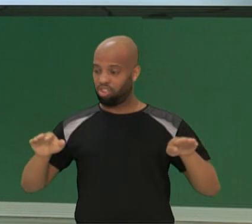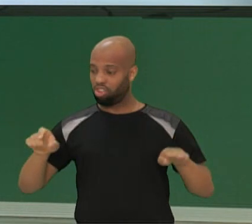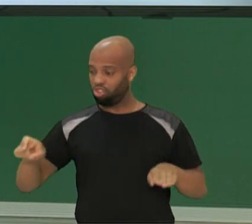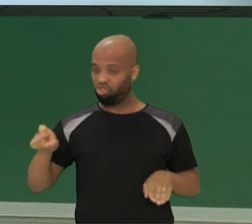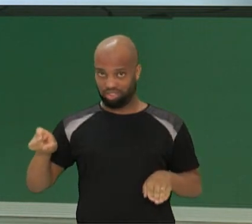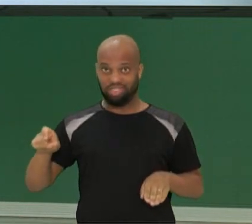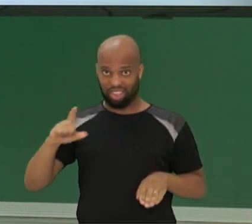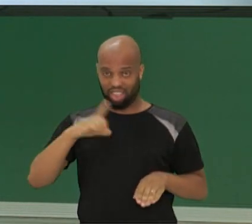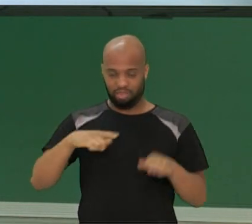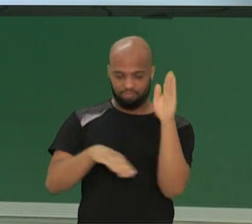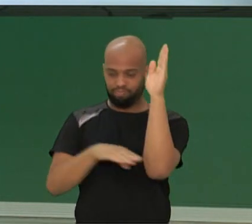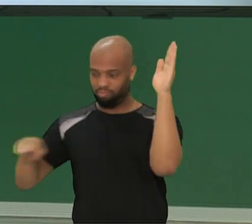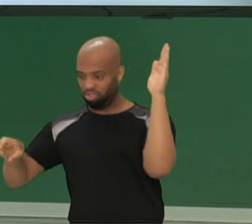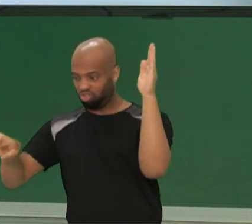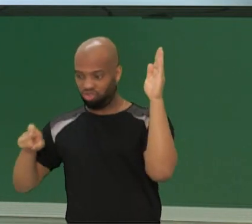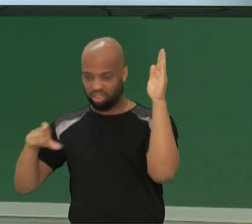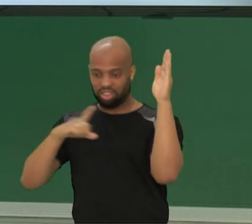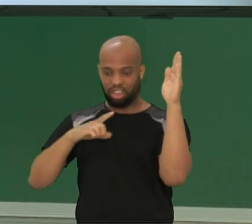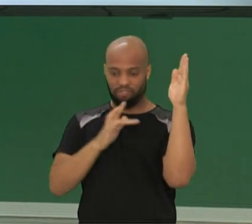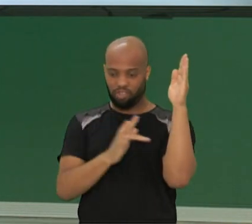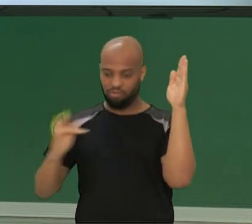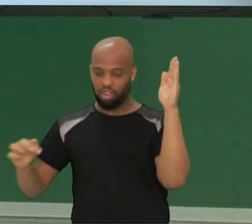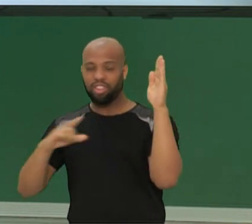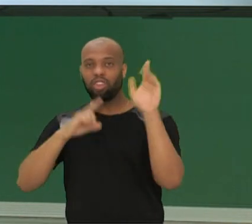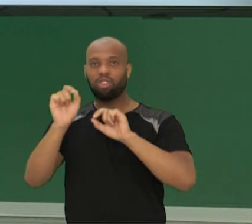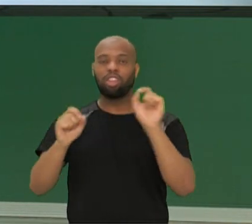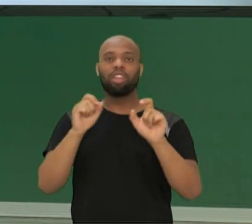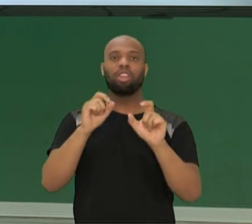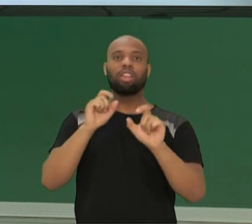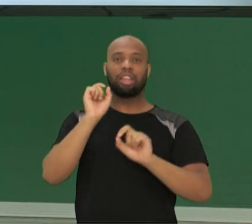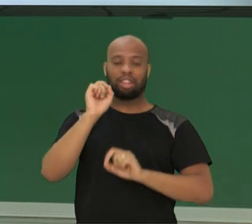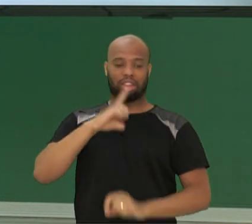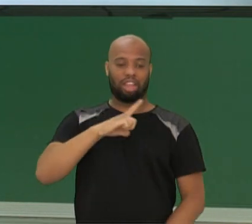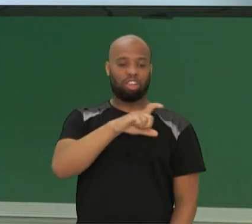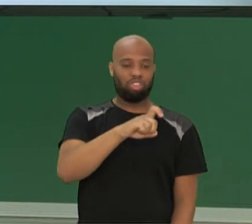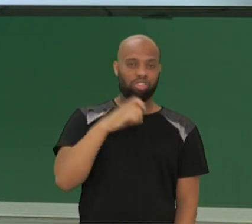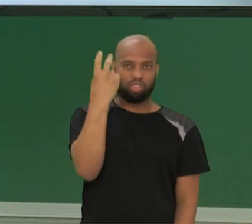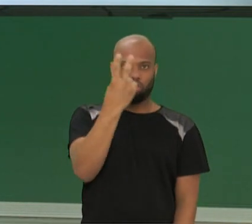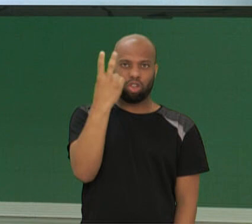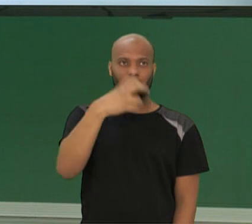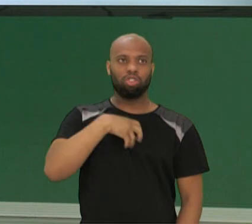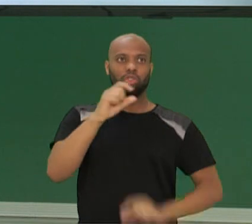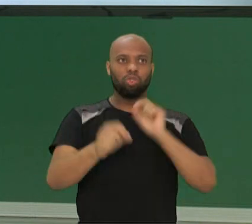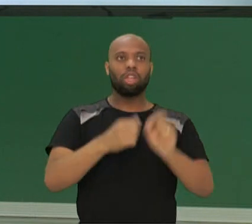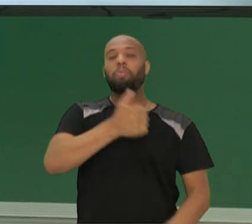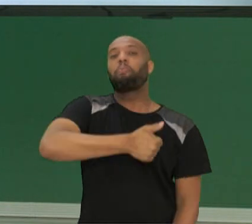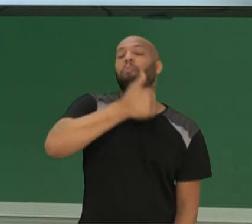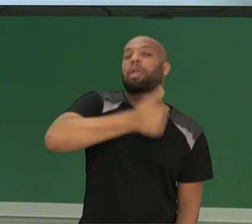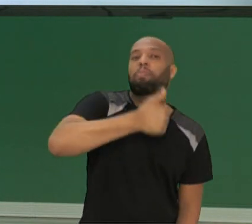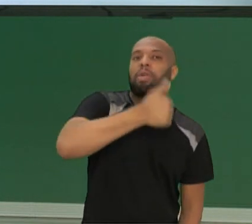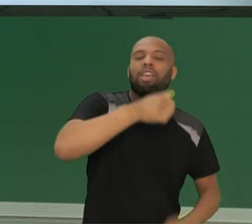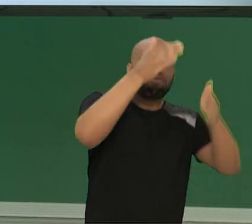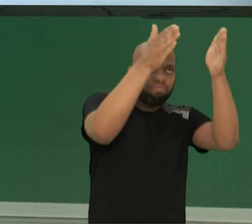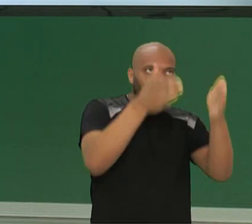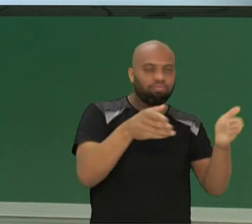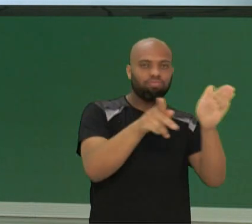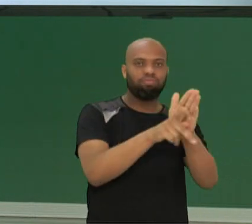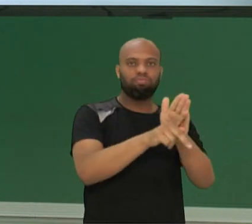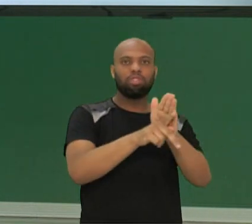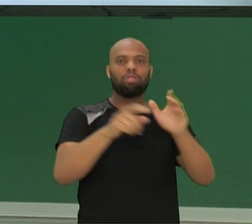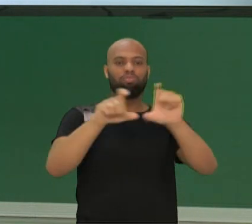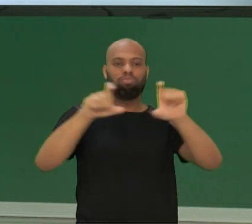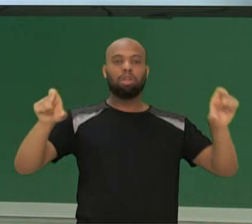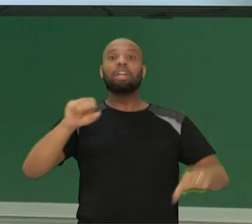os dois focos, então o x ao quadrado será escrito no primeiro termo dessa equação.